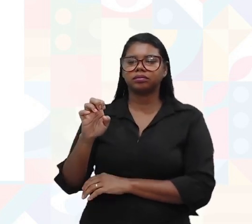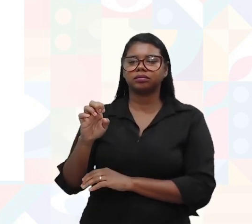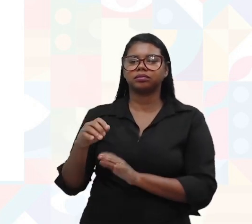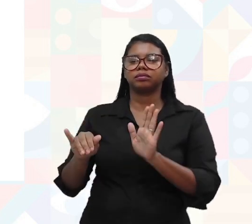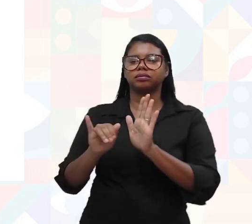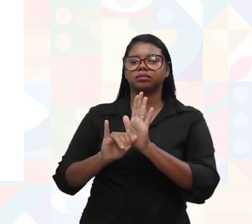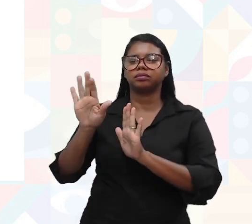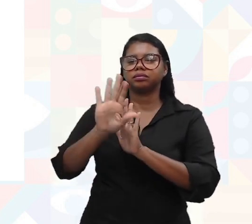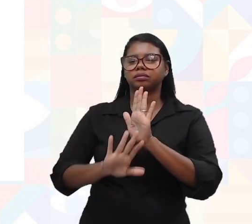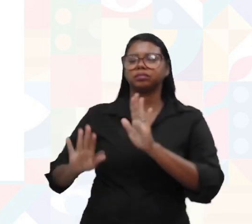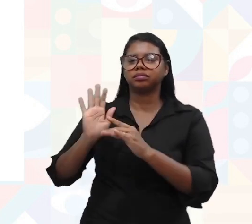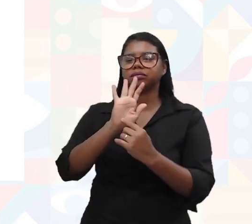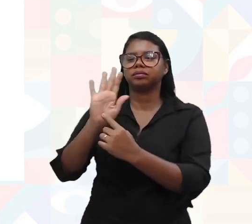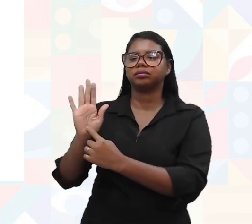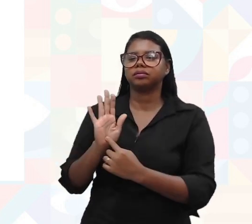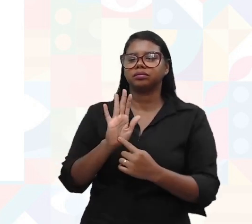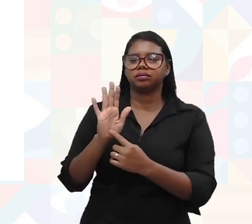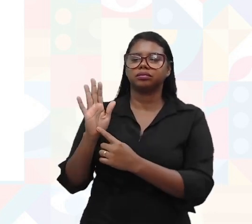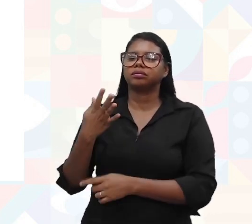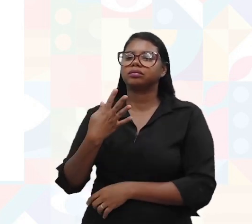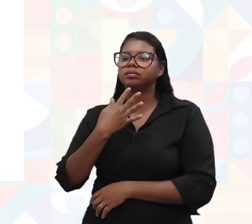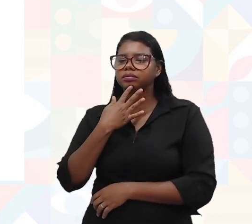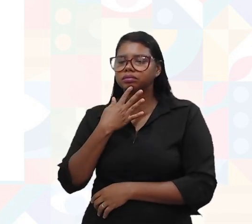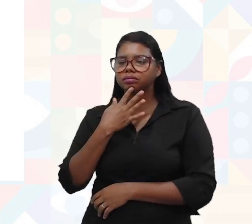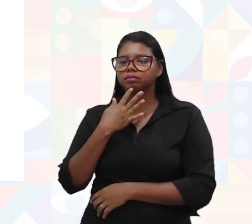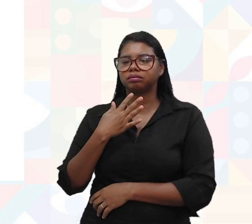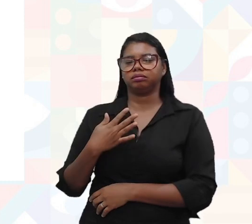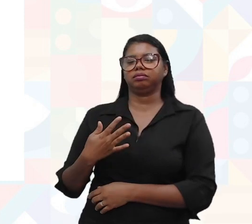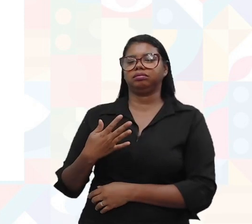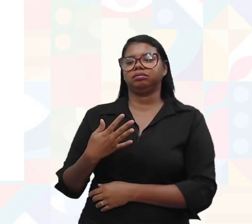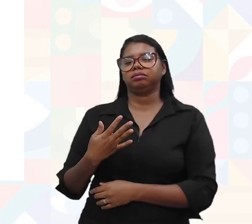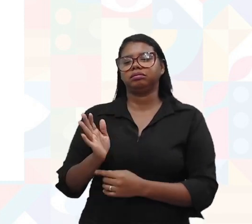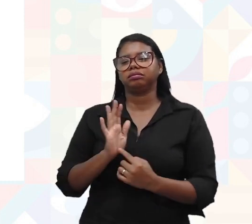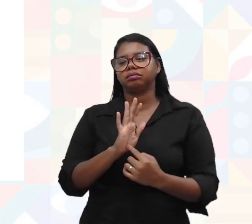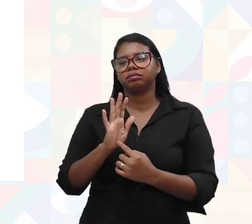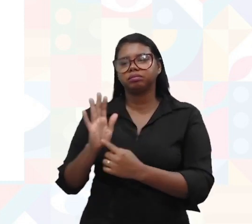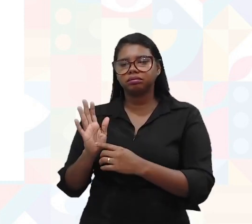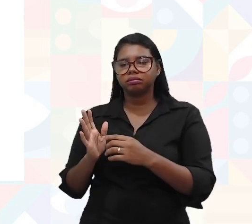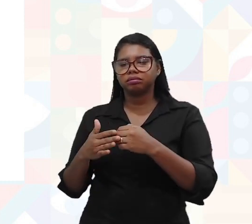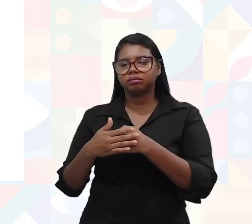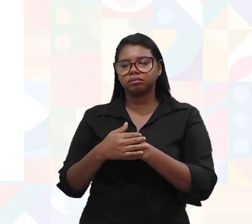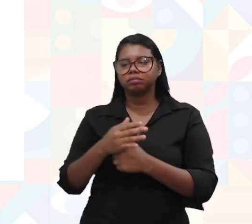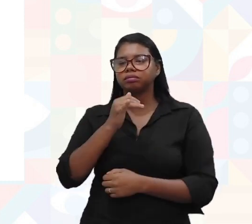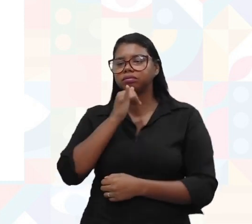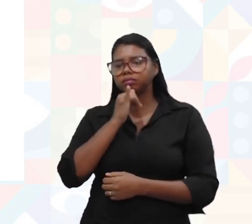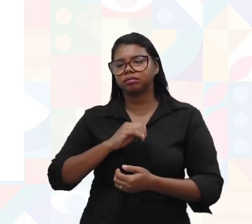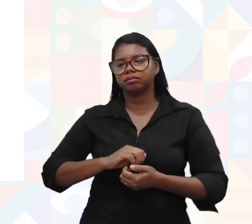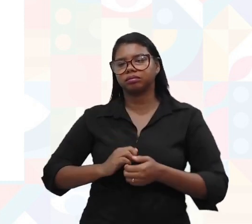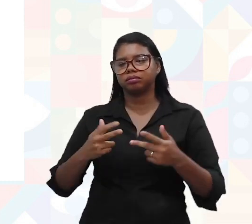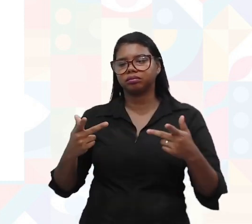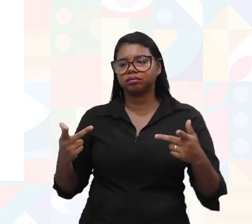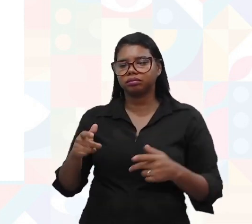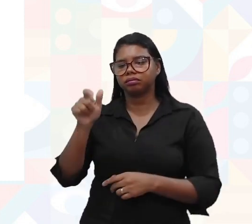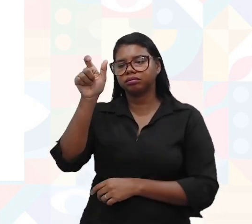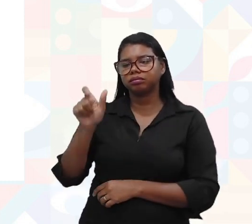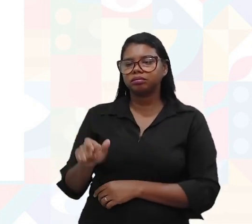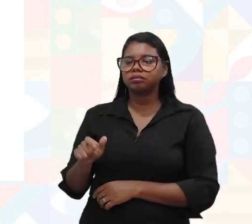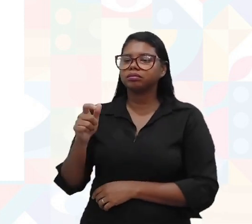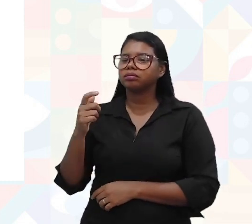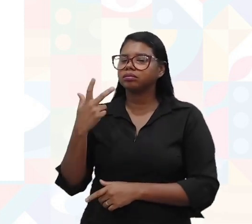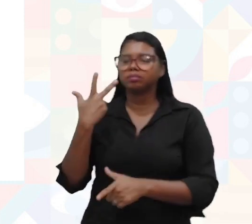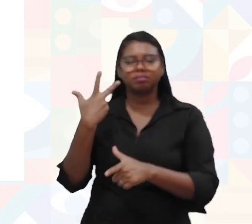a obra dele não foi reconhecida na época, ele passou a vida marginalizado, né, dando assim um exemplo de uma situação de um indivíduo que não